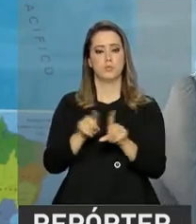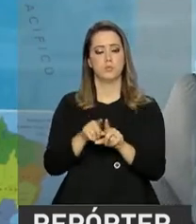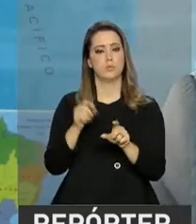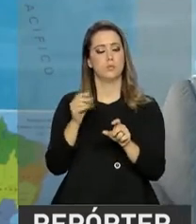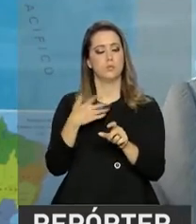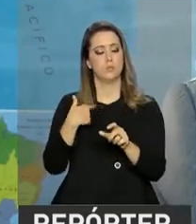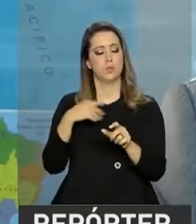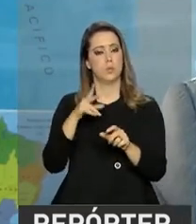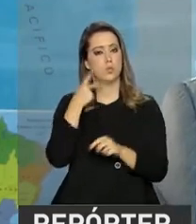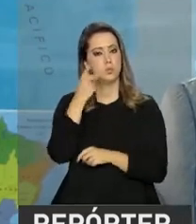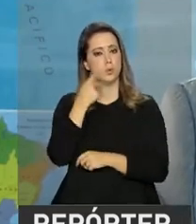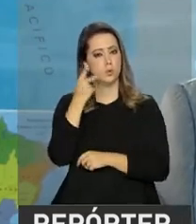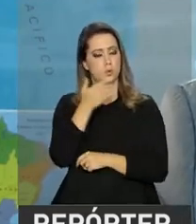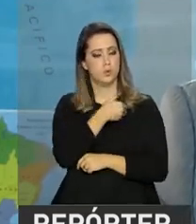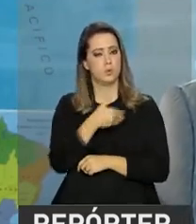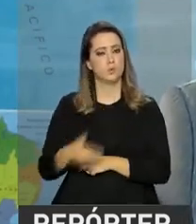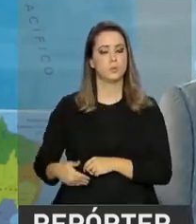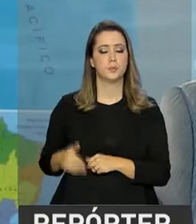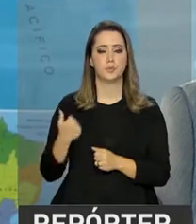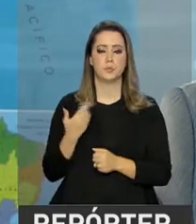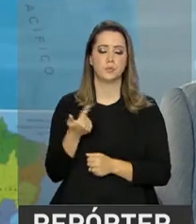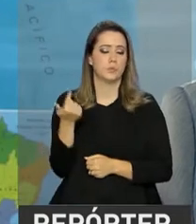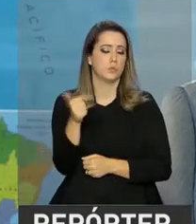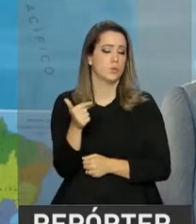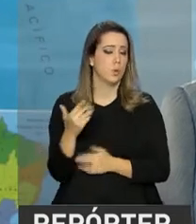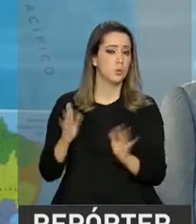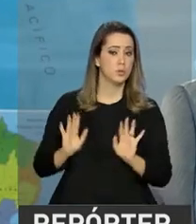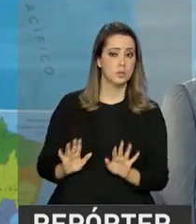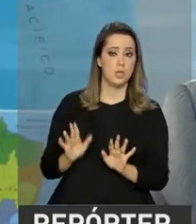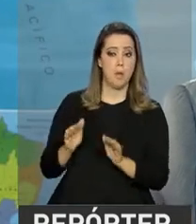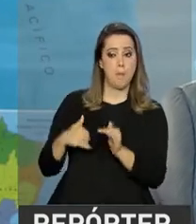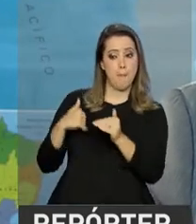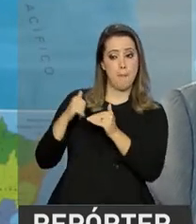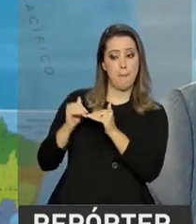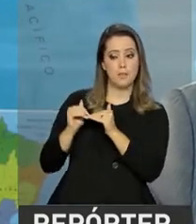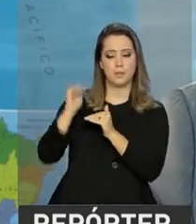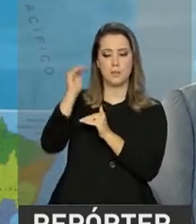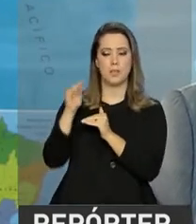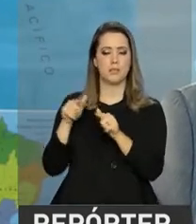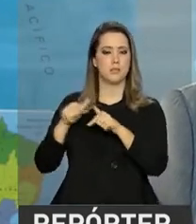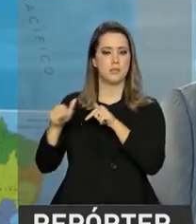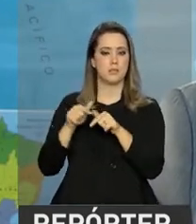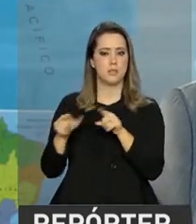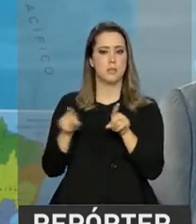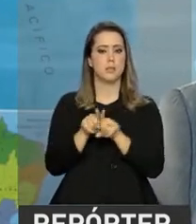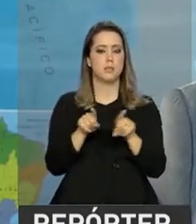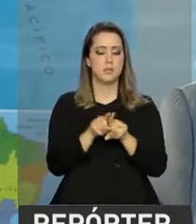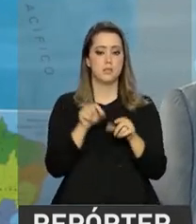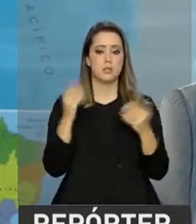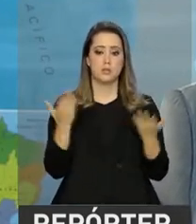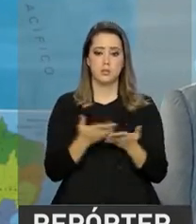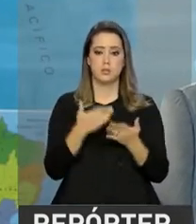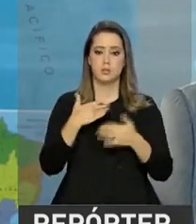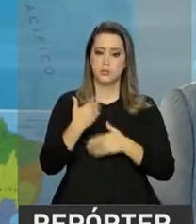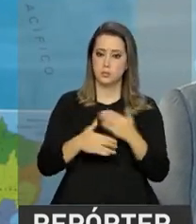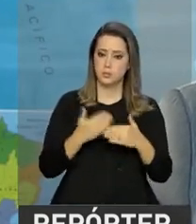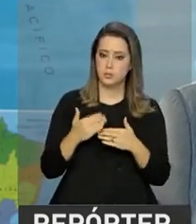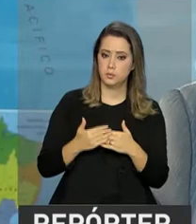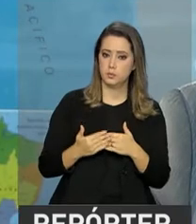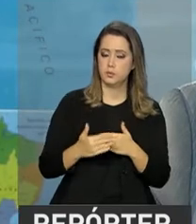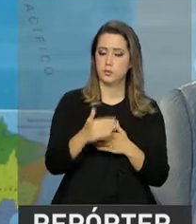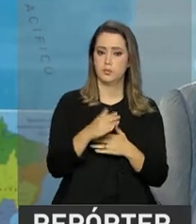construção de políticas públicas para não só aumentar a empregabilidade do trabalhador mas também pra que ele se mantenha